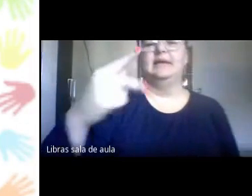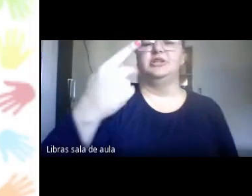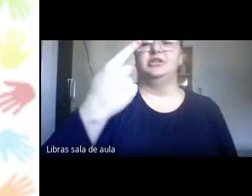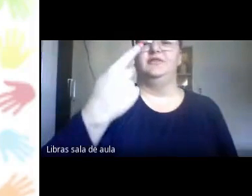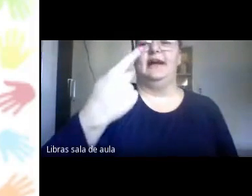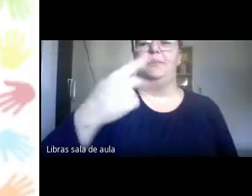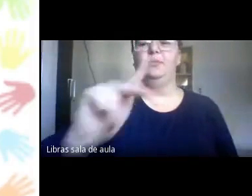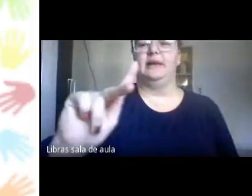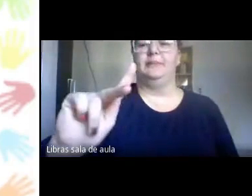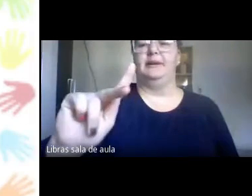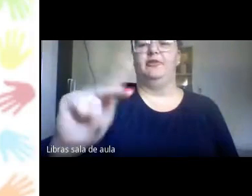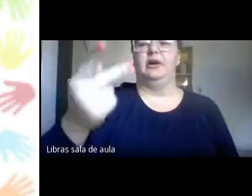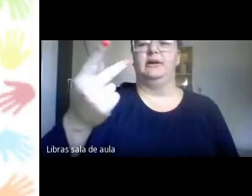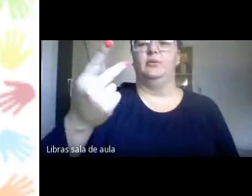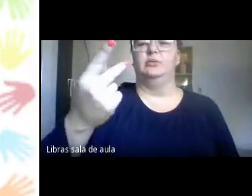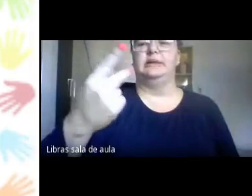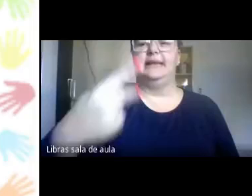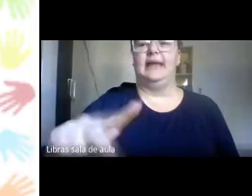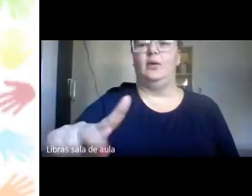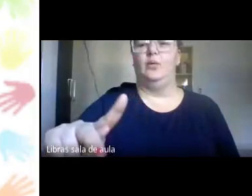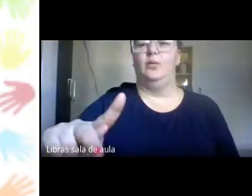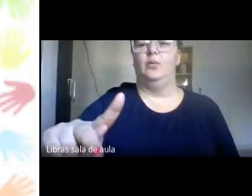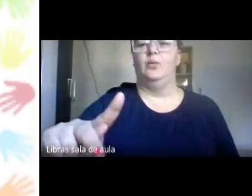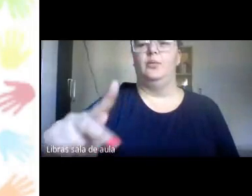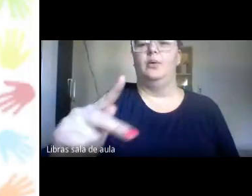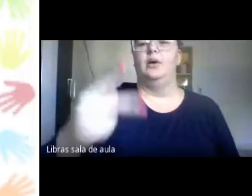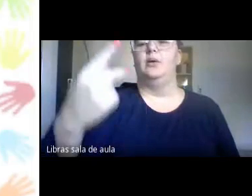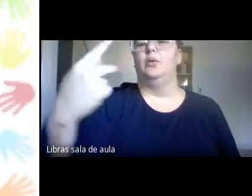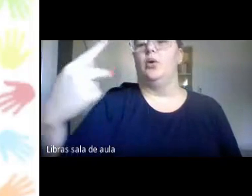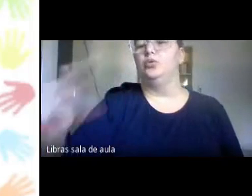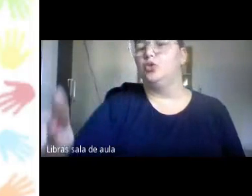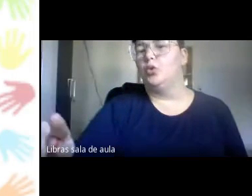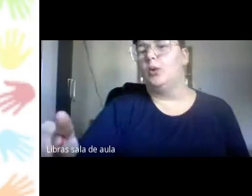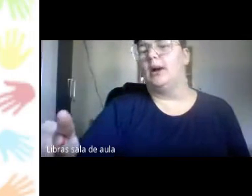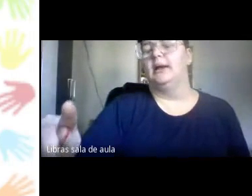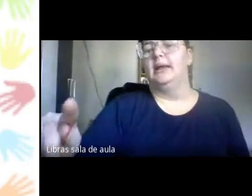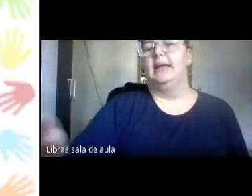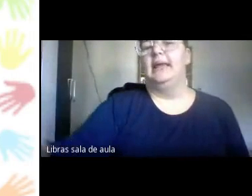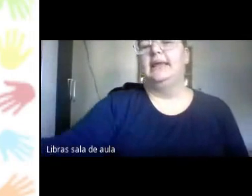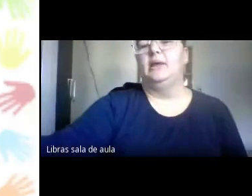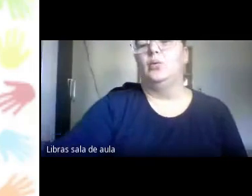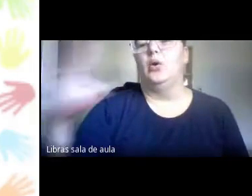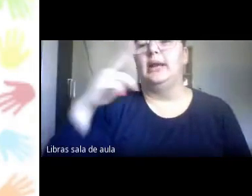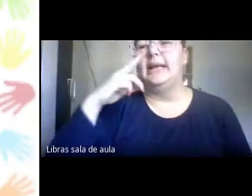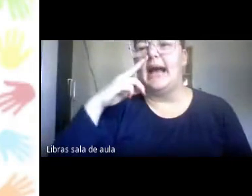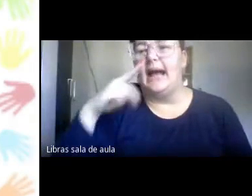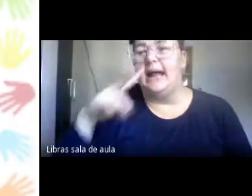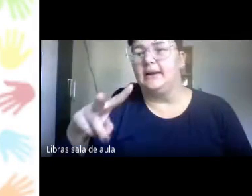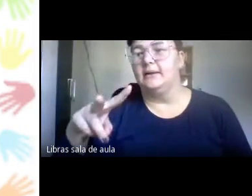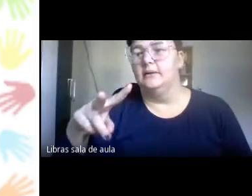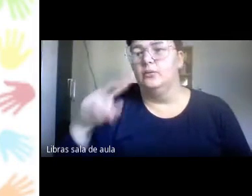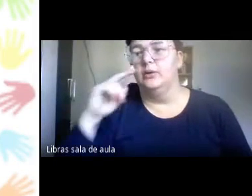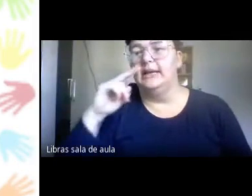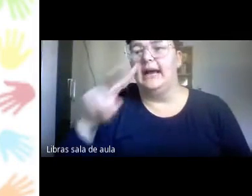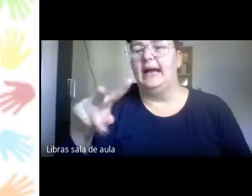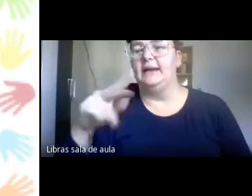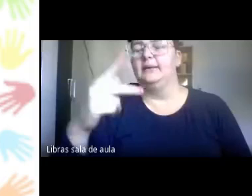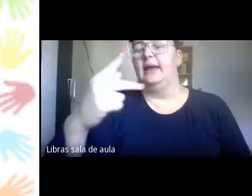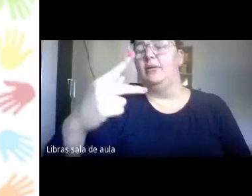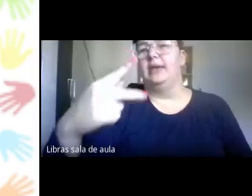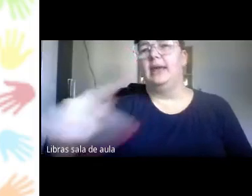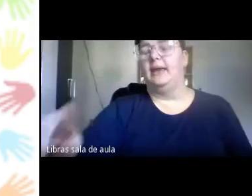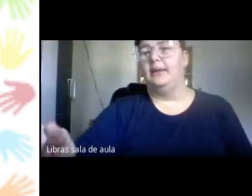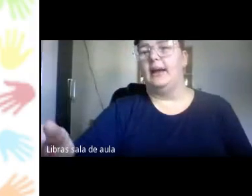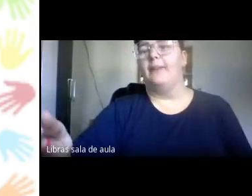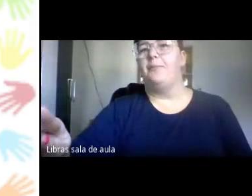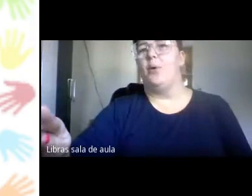E aí a gente vai apontar para fora. O teu ou tua. E o olhar é